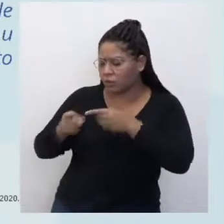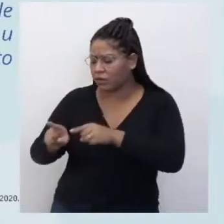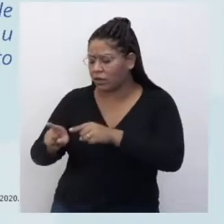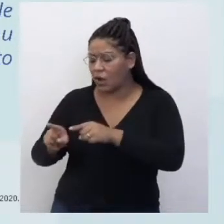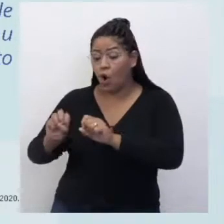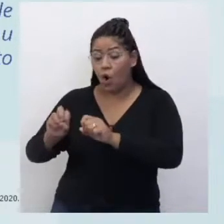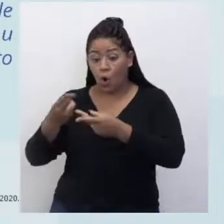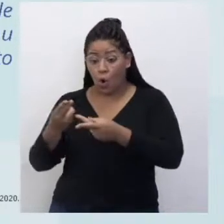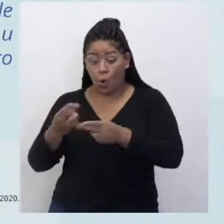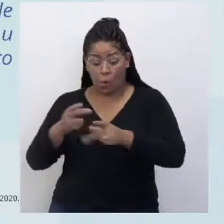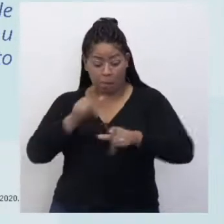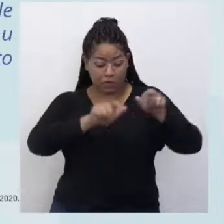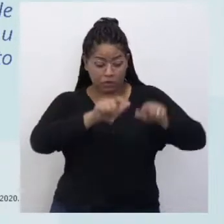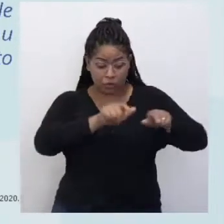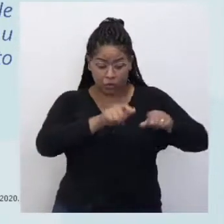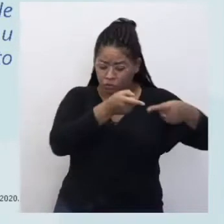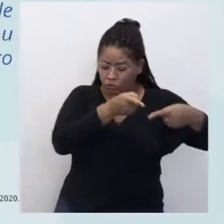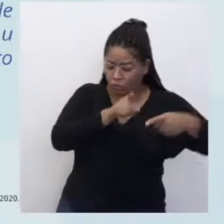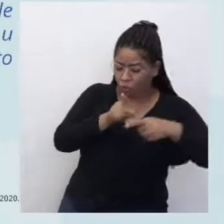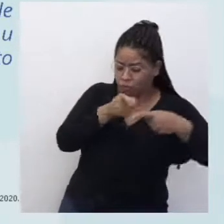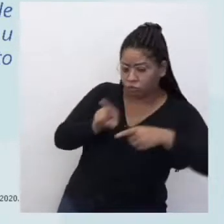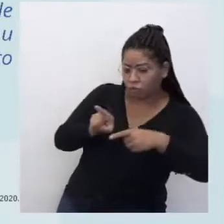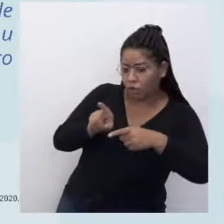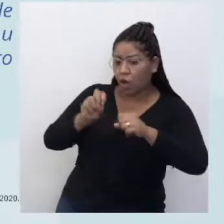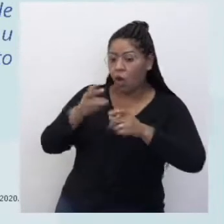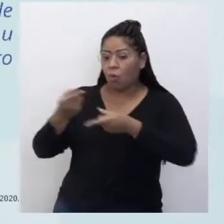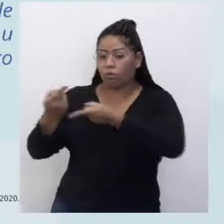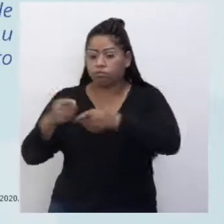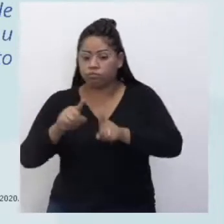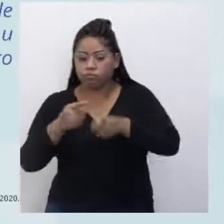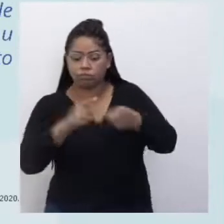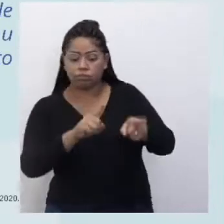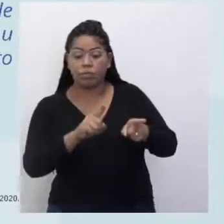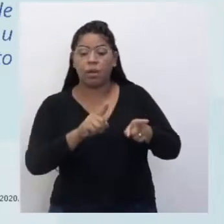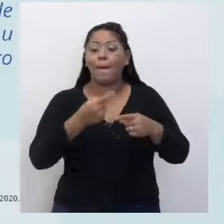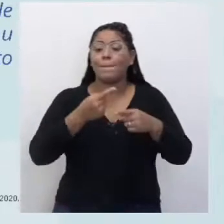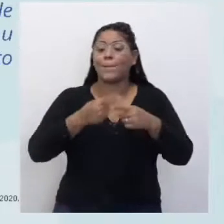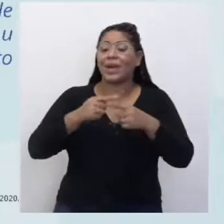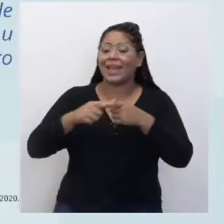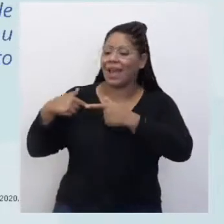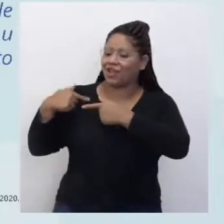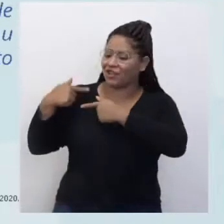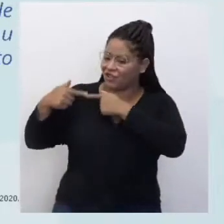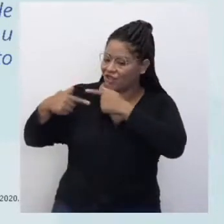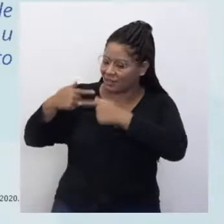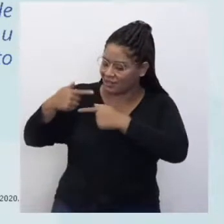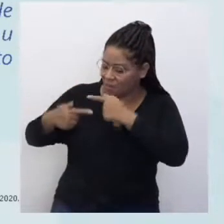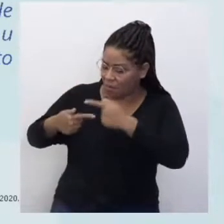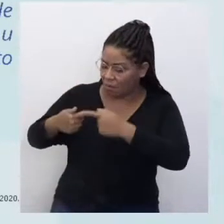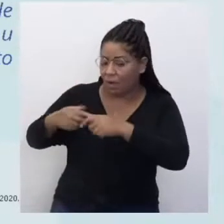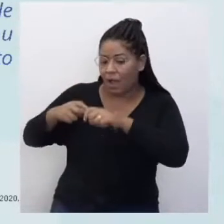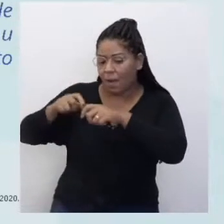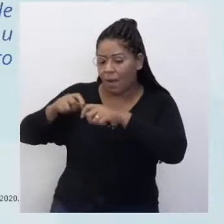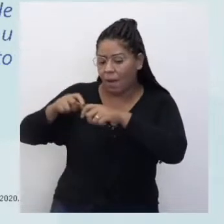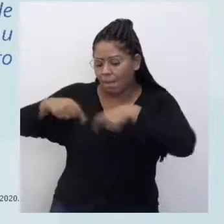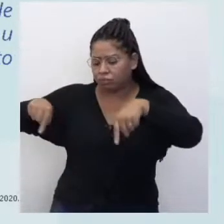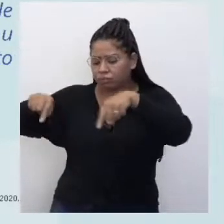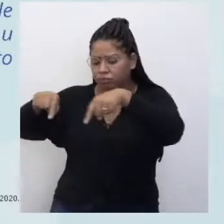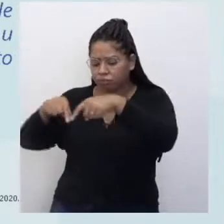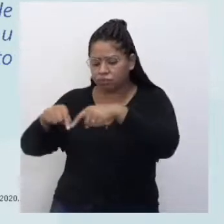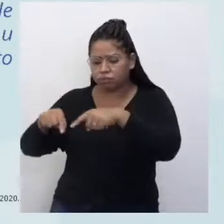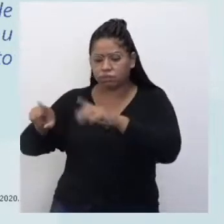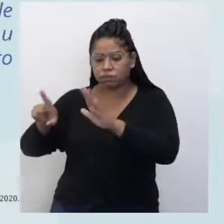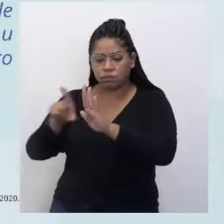ele, a não ser por julgamento legal dos seus pares ou pela terra, ou pela lei da terra,